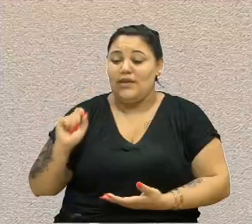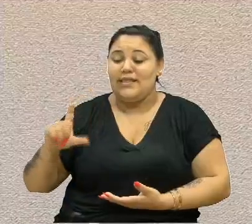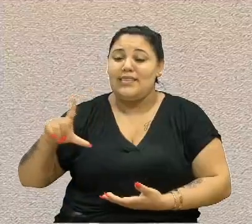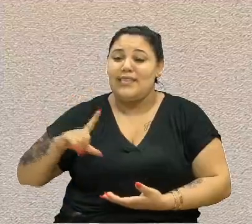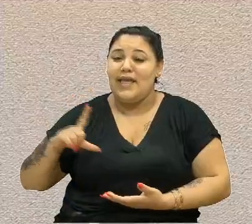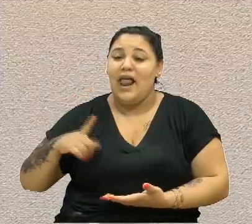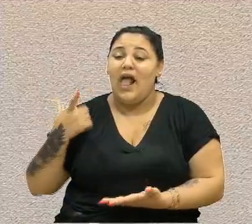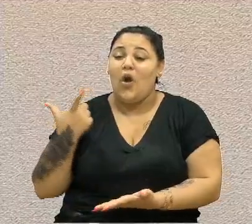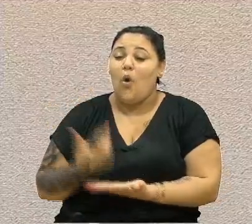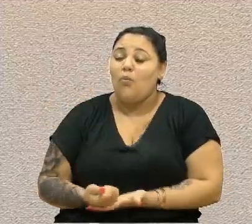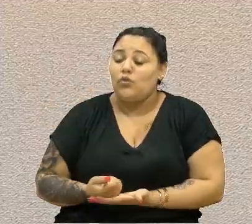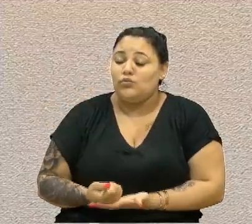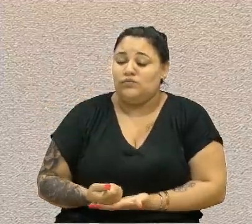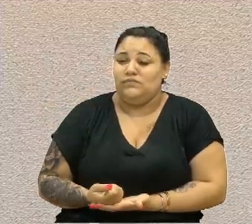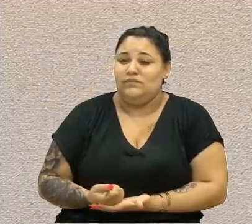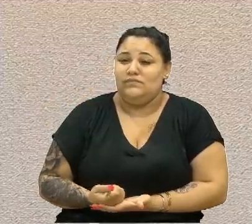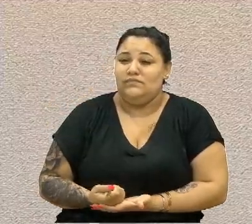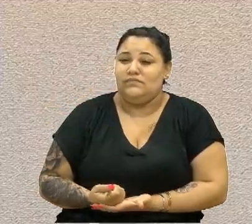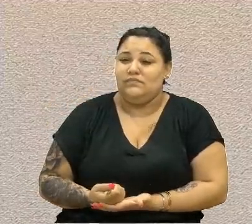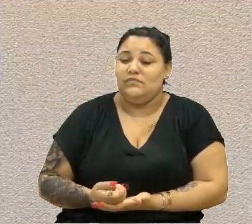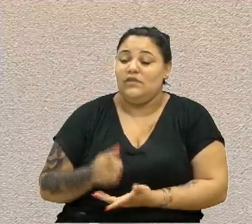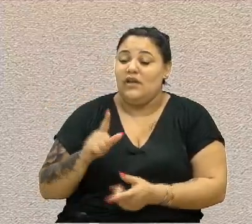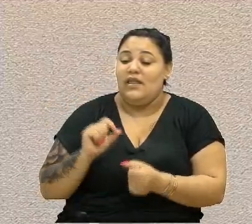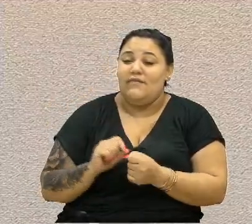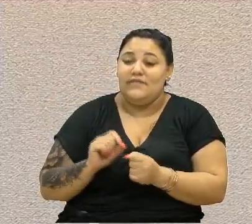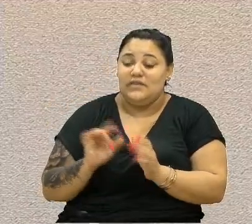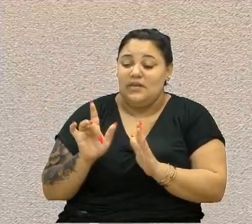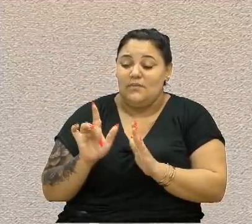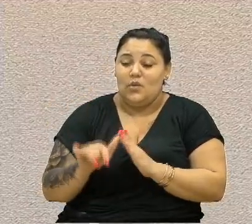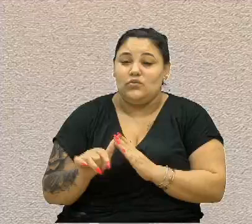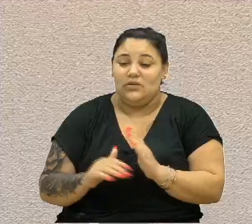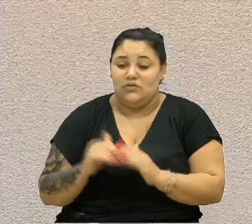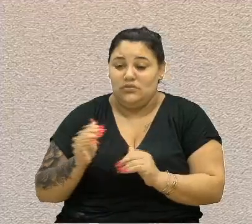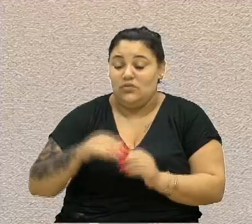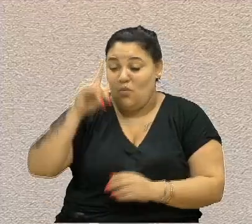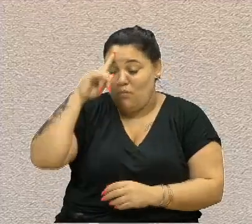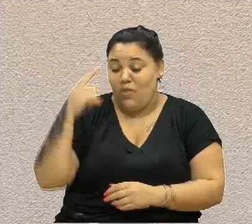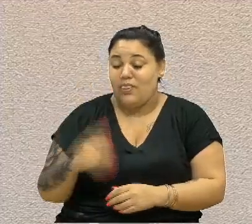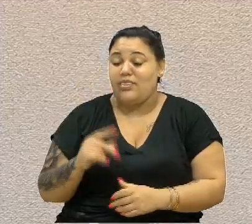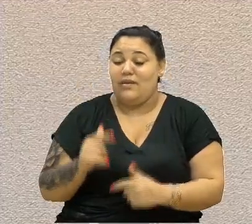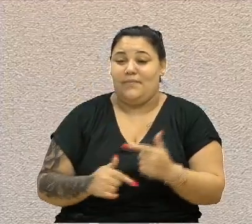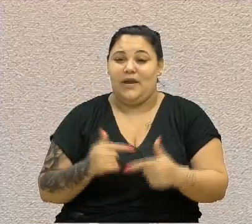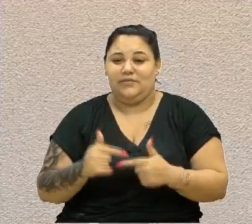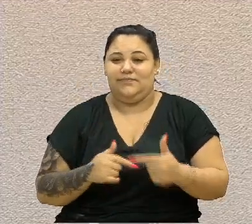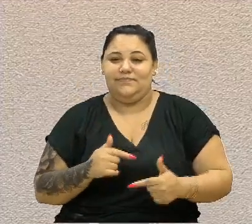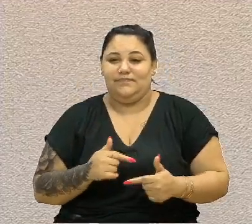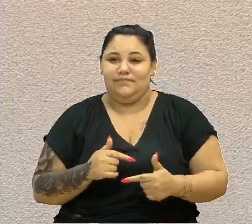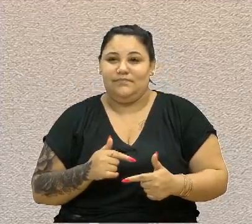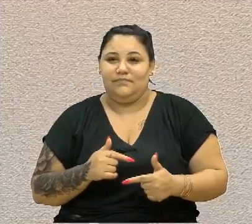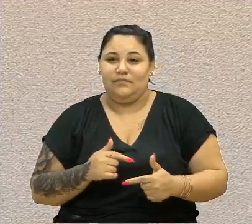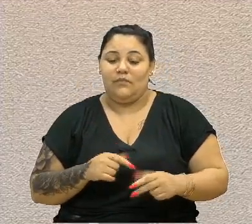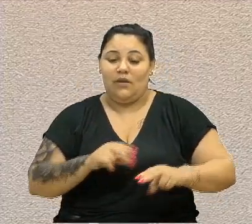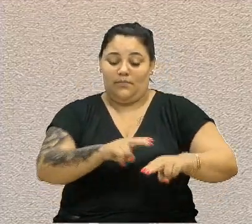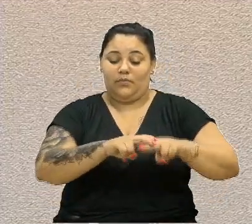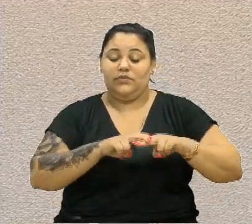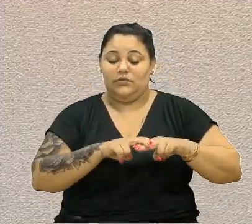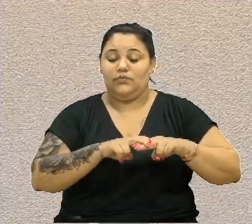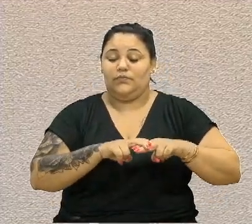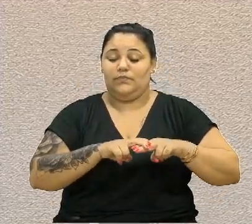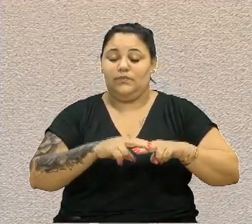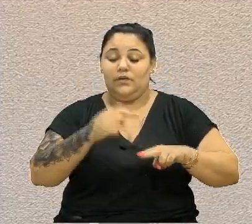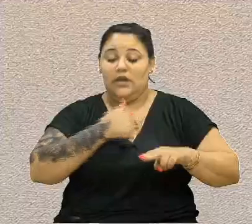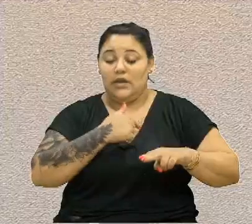comprou. E o que ela fez depois, ela construiu com muito trabalho. É por este um dos motivos que